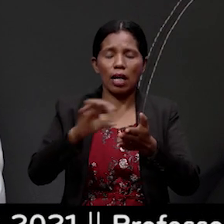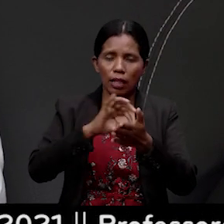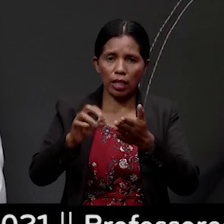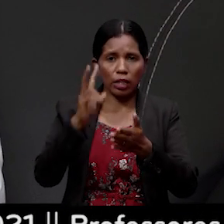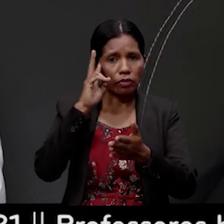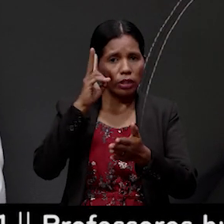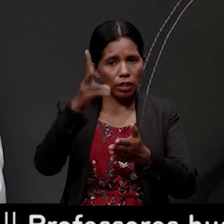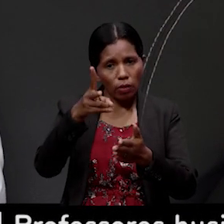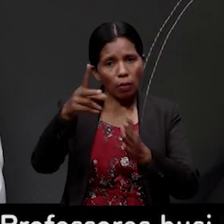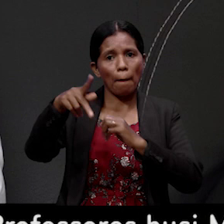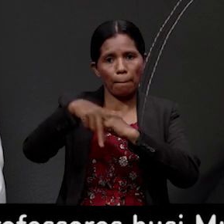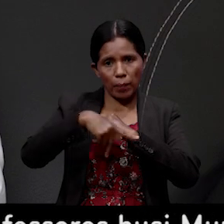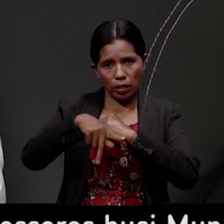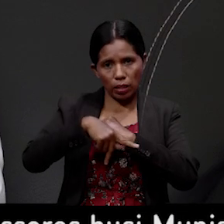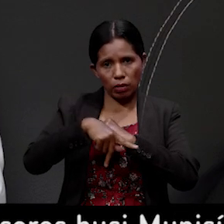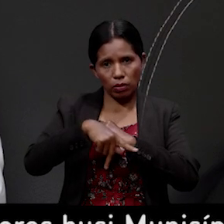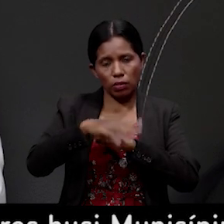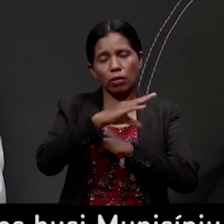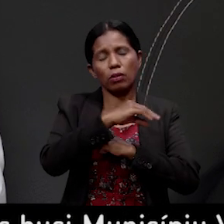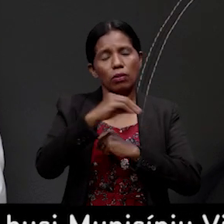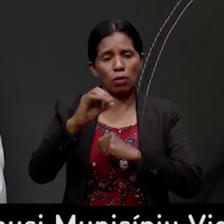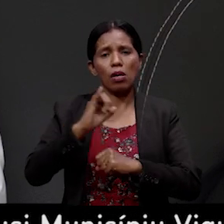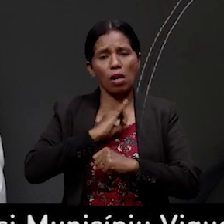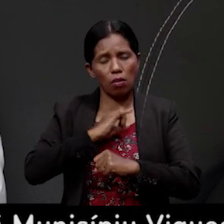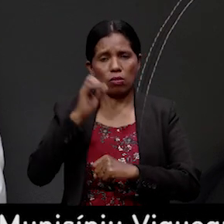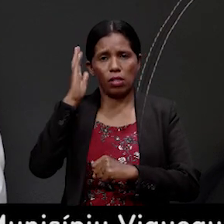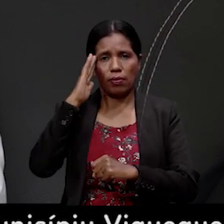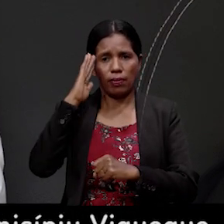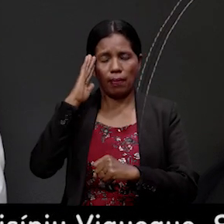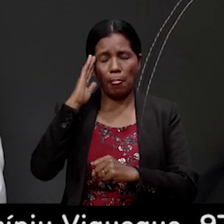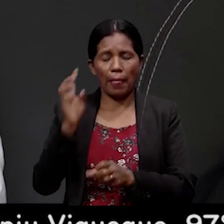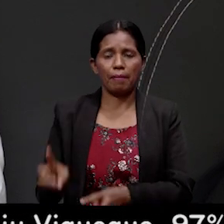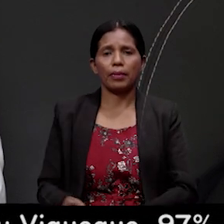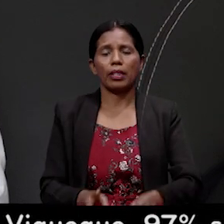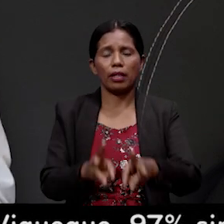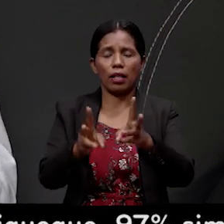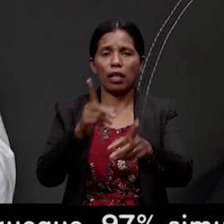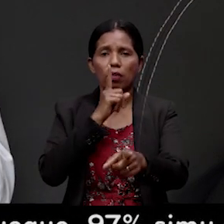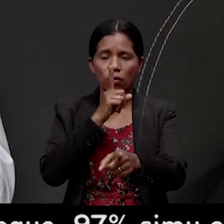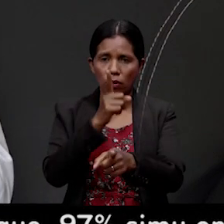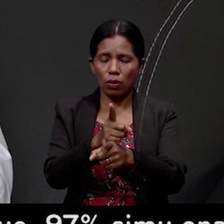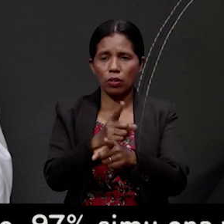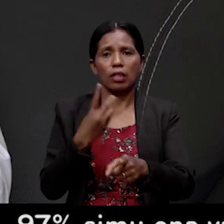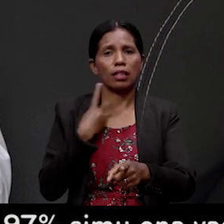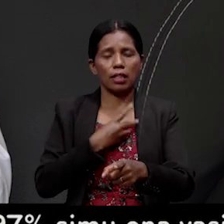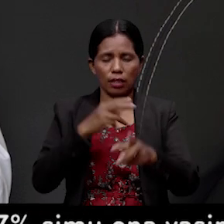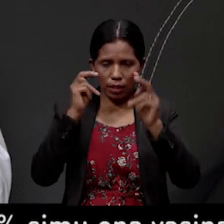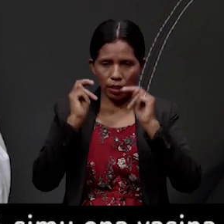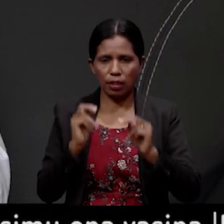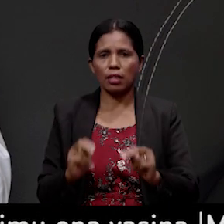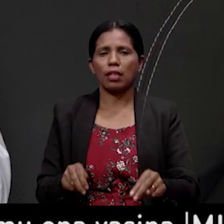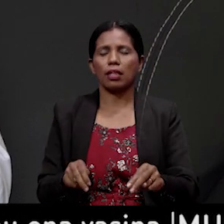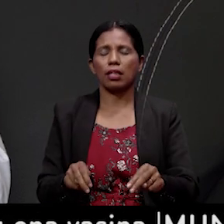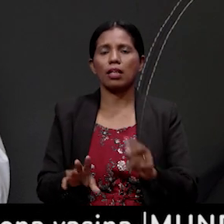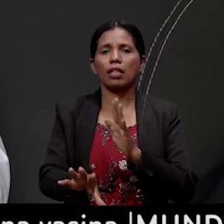União, e a Hanori que é Dala ainda não é Dala Losli, onde é que tem que